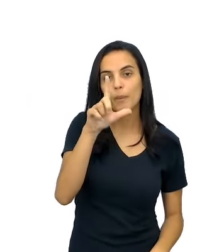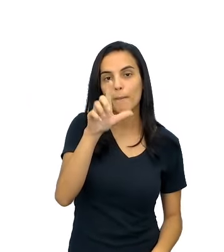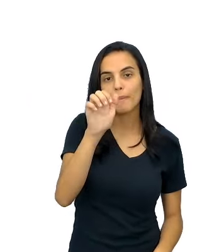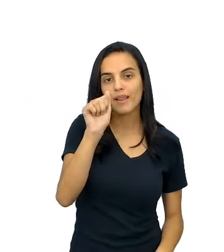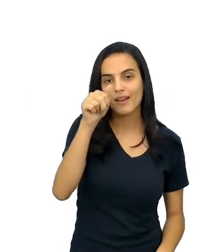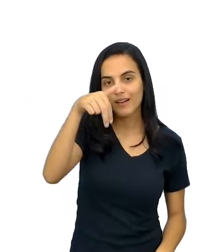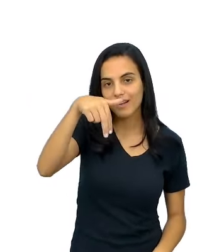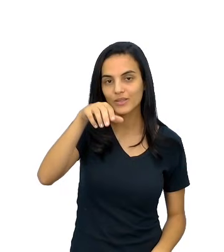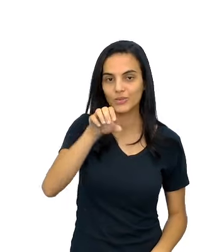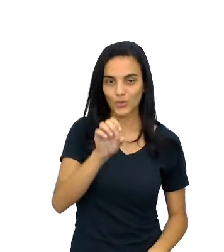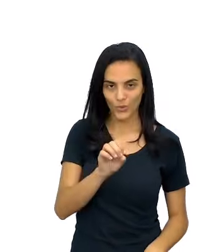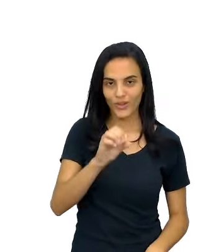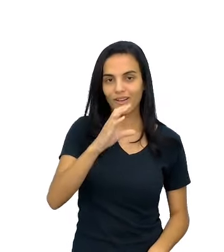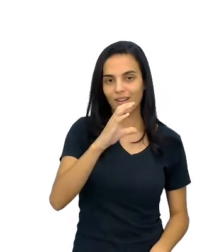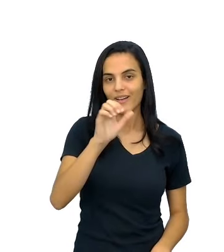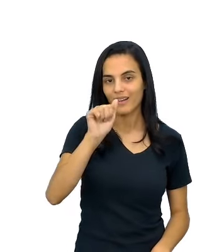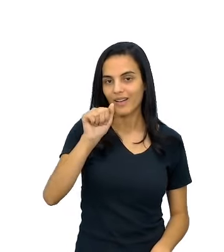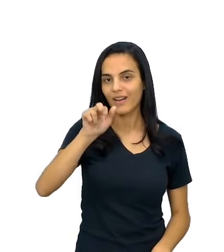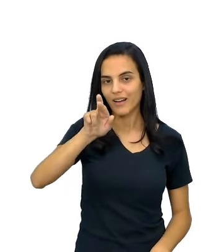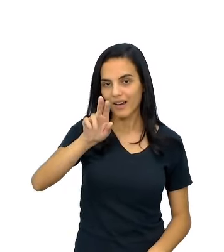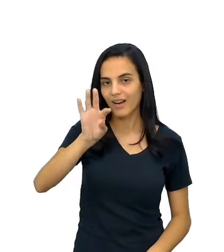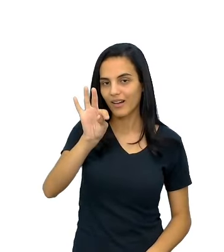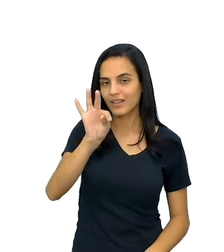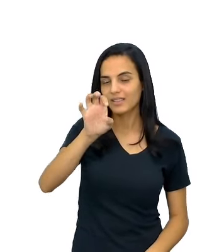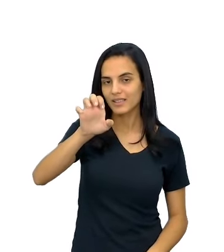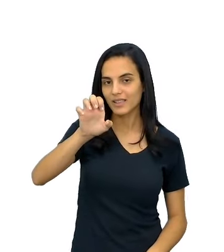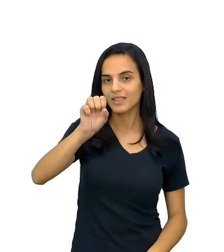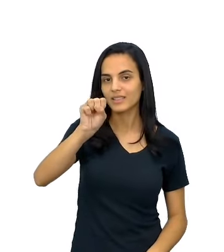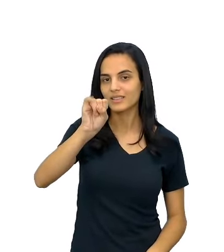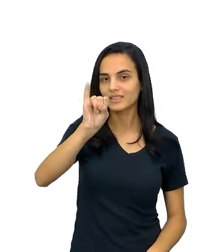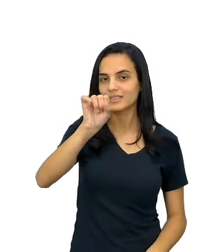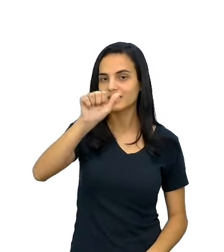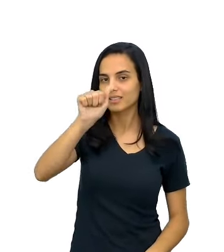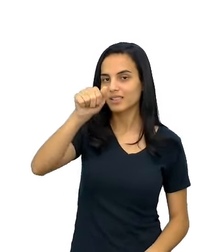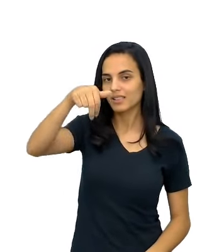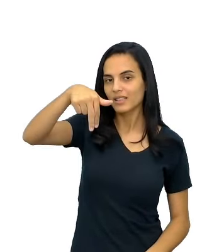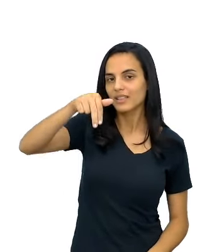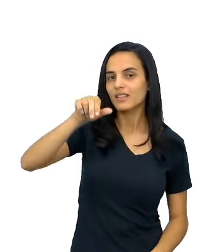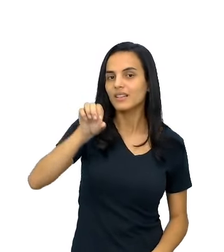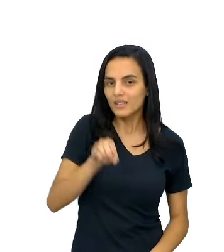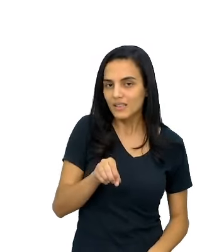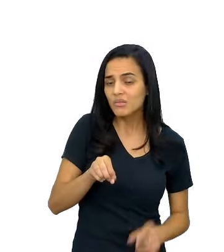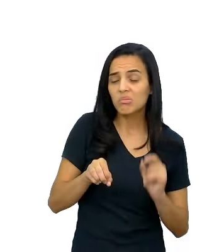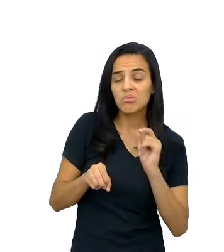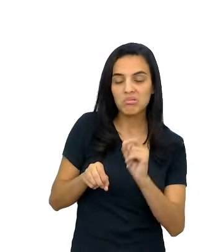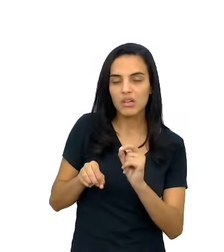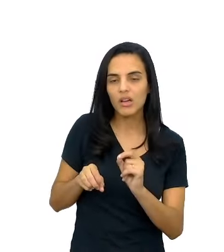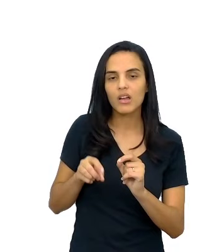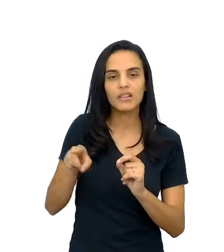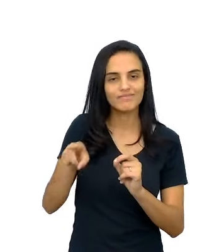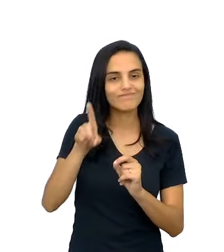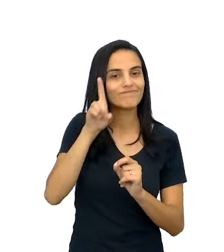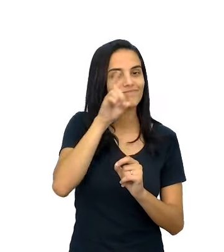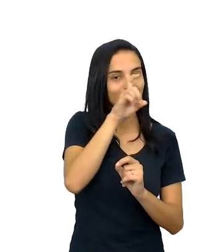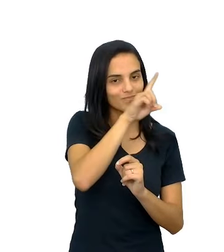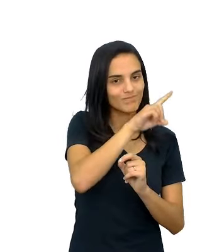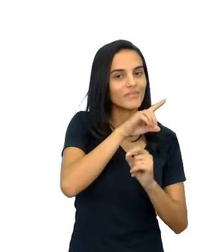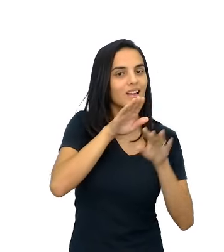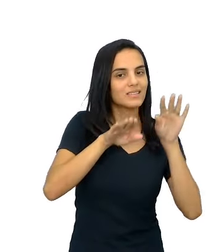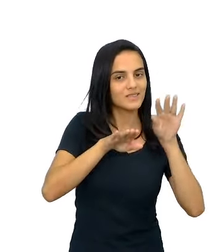bastante dificuldade. O que, que vem a ser uma translação? O que, que vem a ser uma rotação? Então, eles têm muitas dificuldades, eles